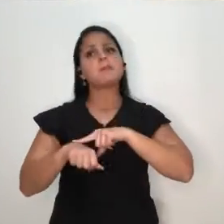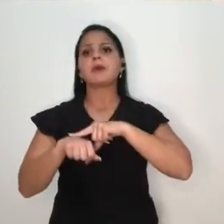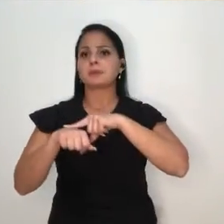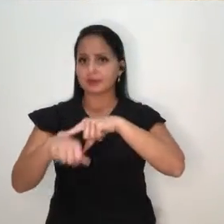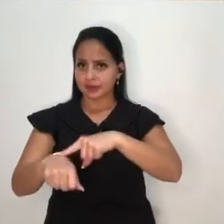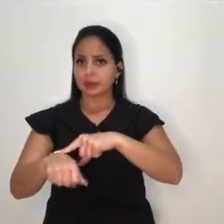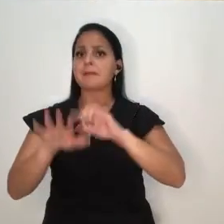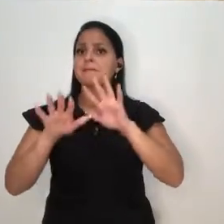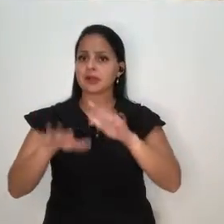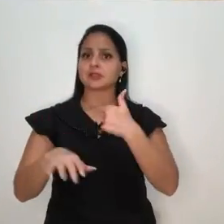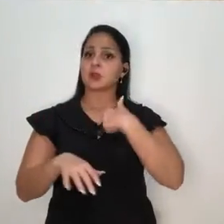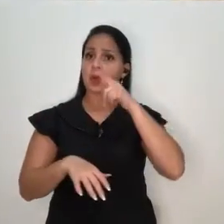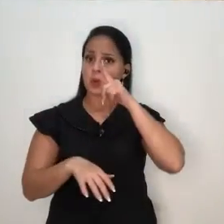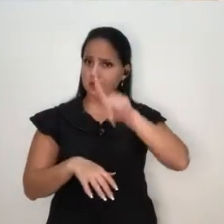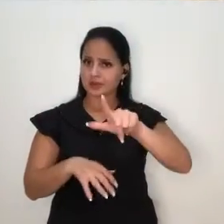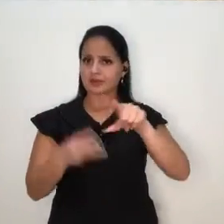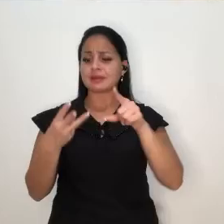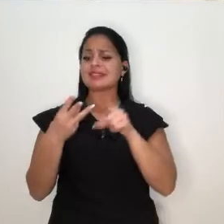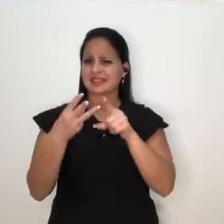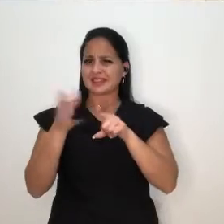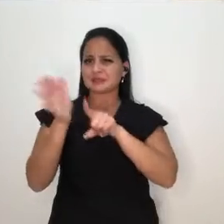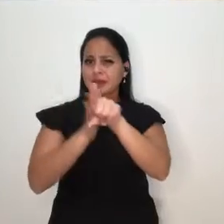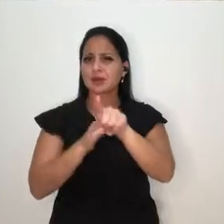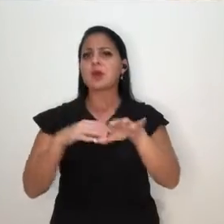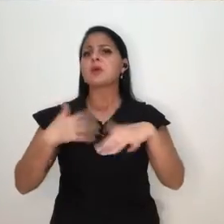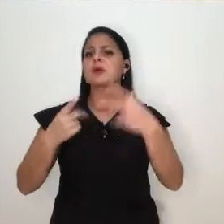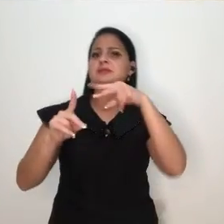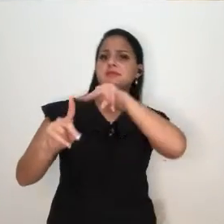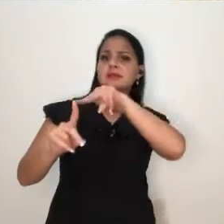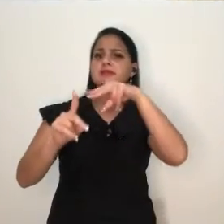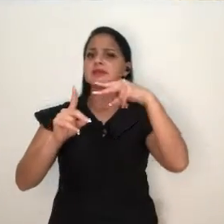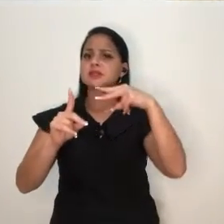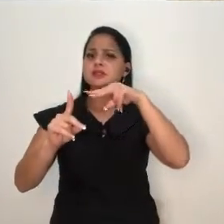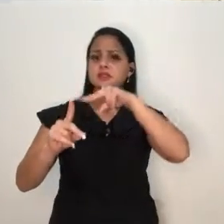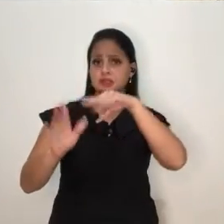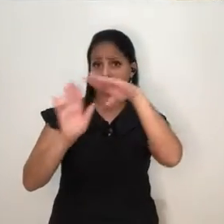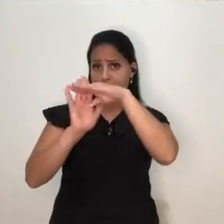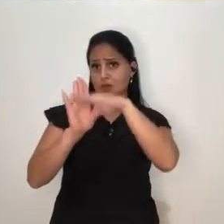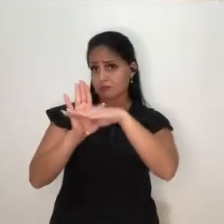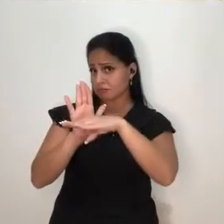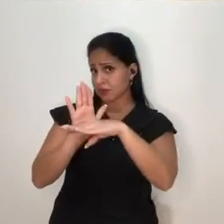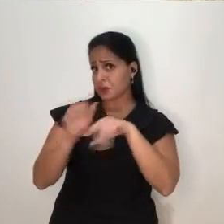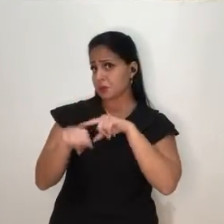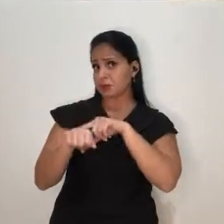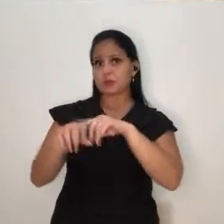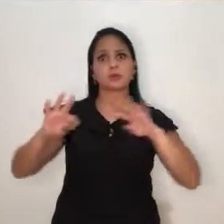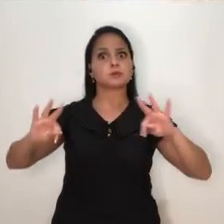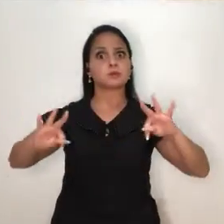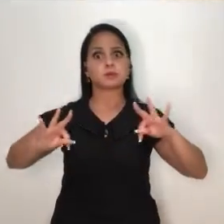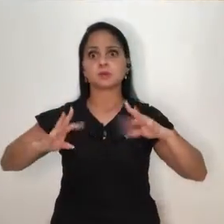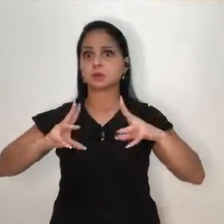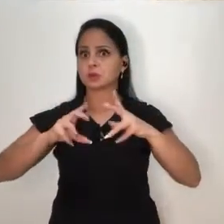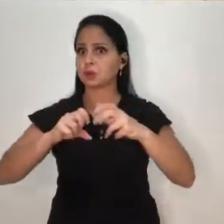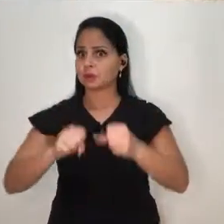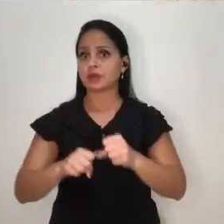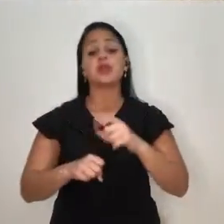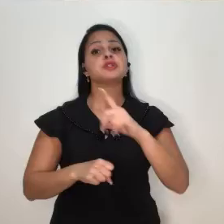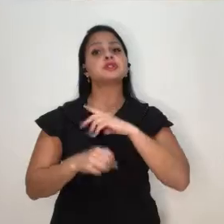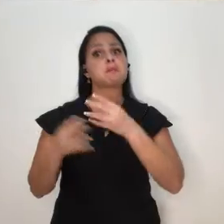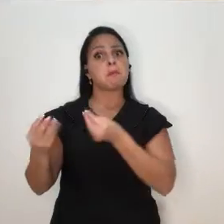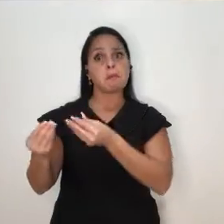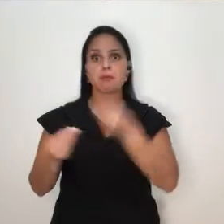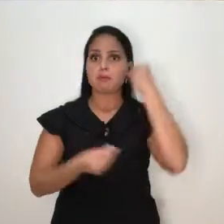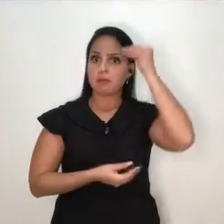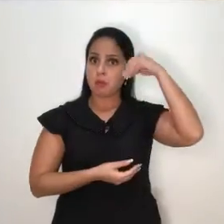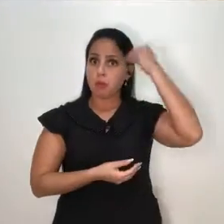passei, né? Questão 3 aqui quais as expectativas foram ou não atendidas durante o programa. Todas foram. Tive muita experiência